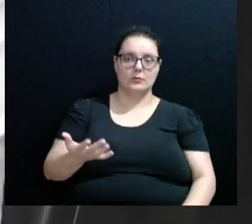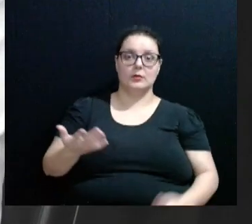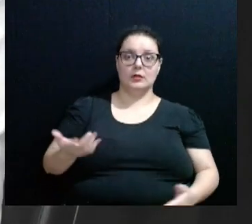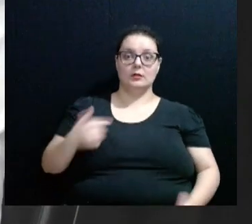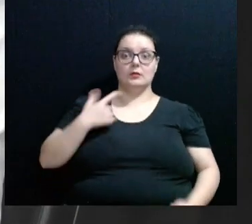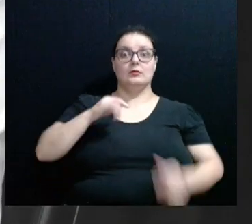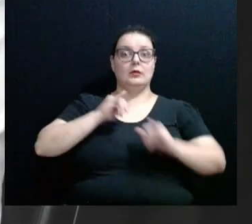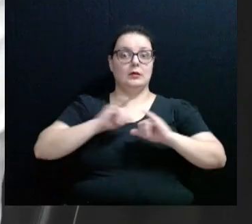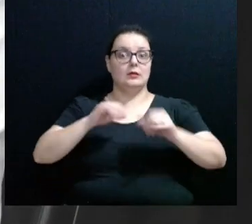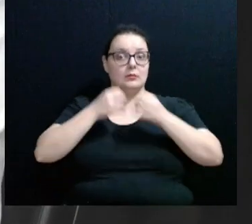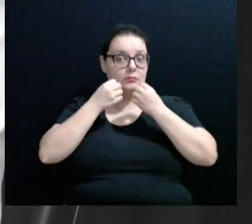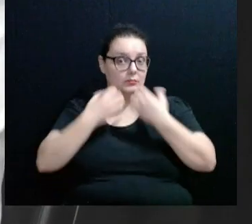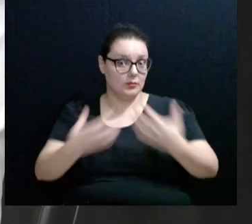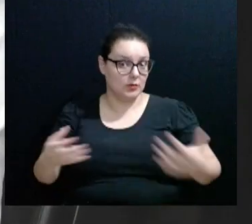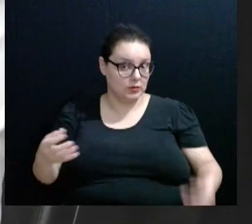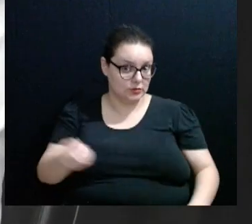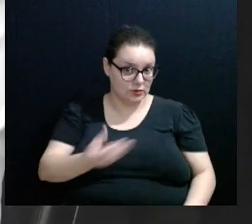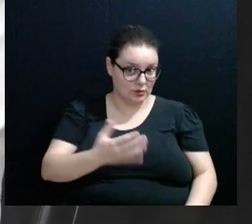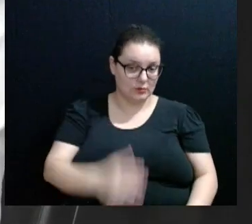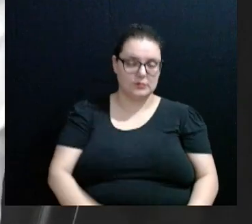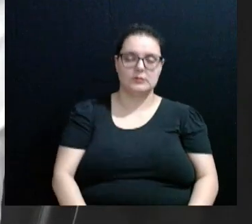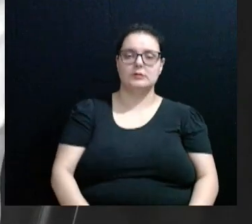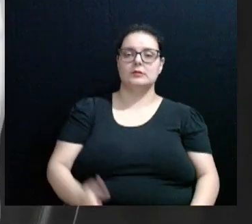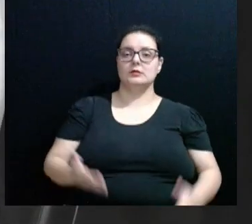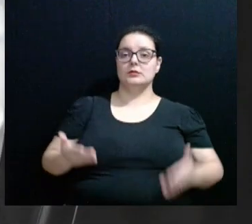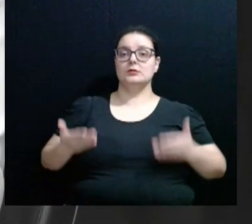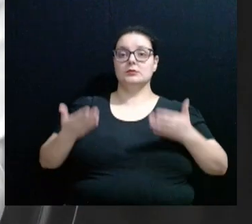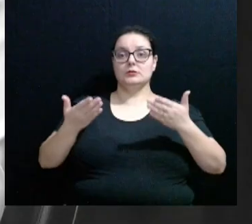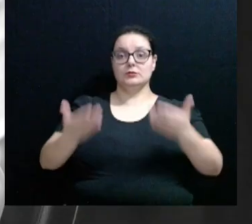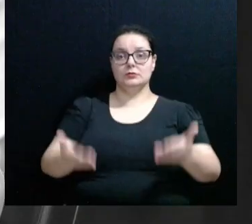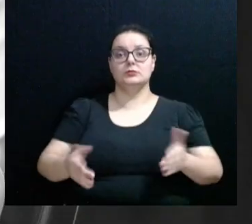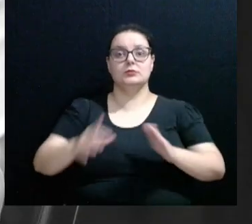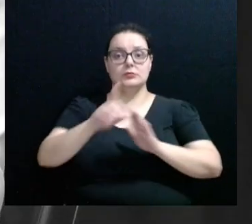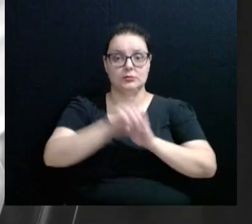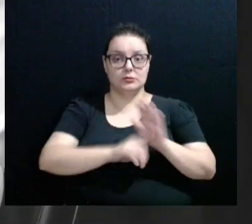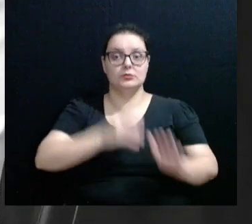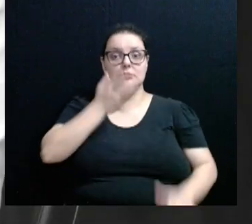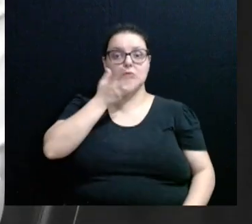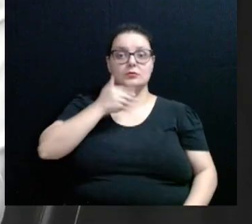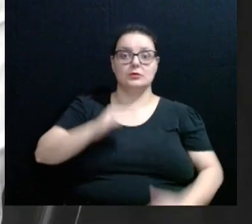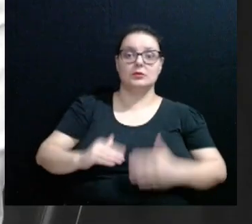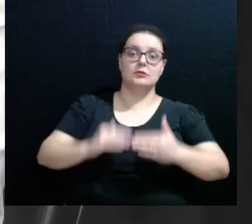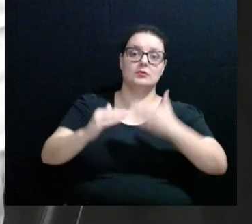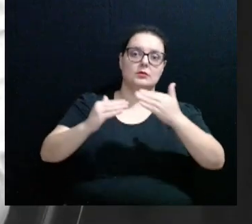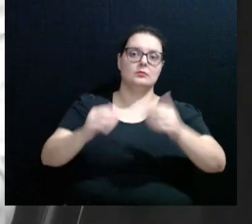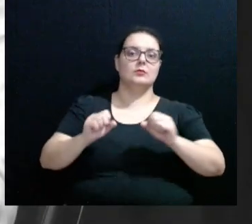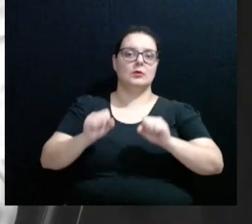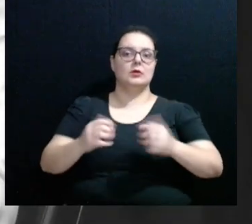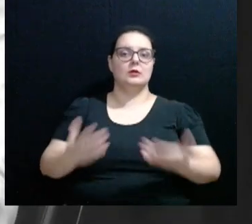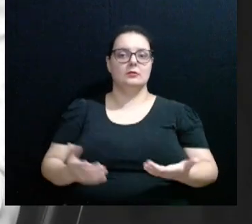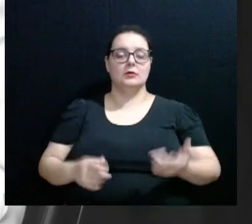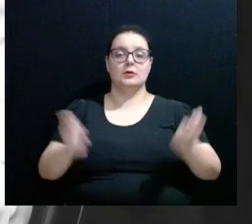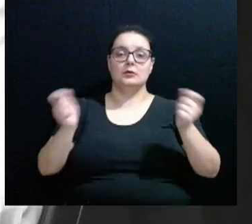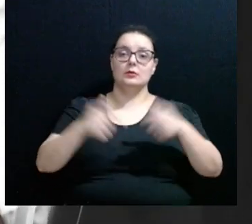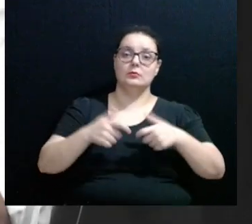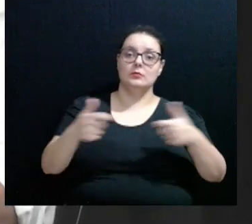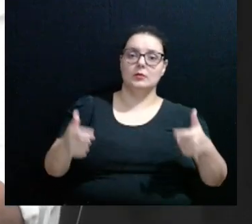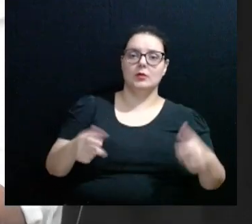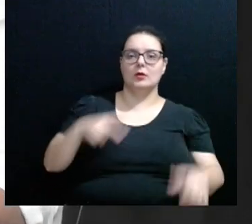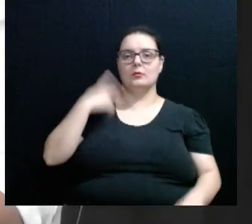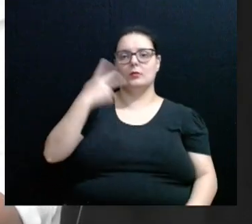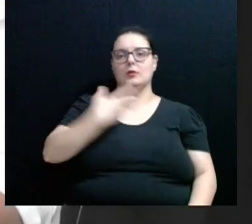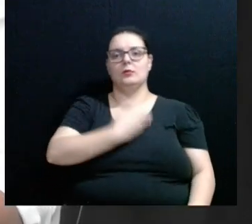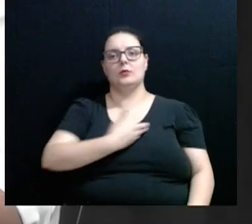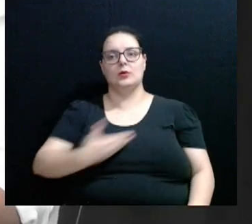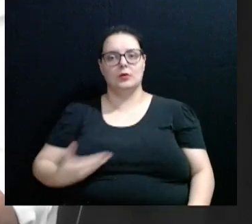a gente está dando o direito da criança se desenvolver e a gente está potencializando as políticas públicas